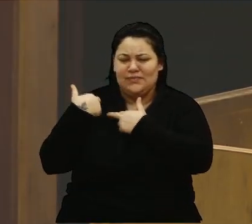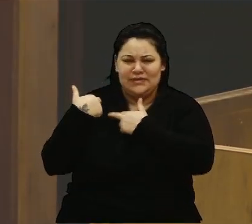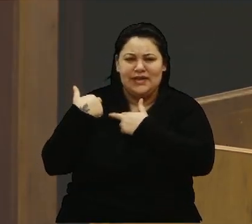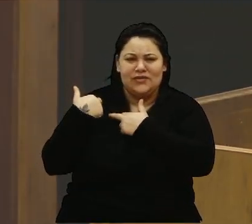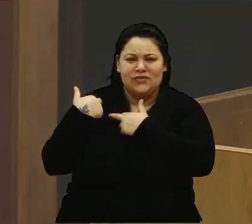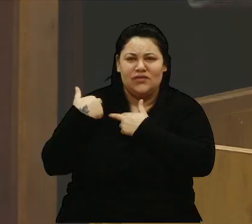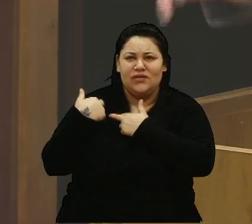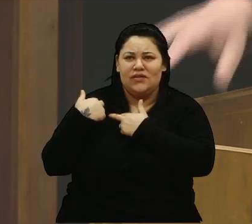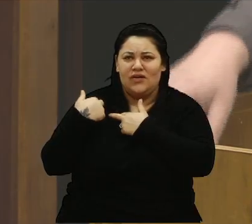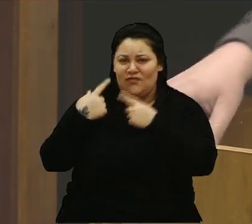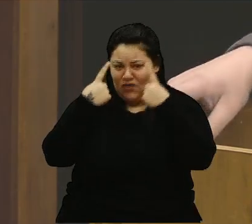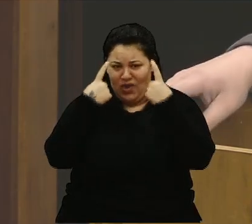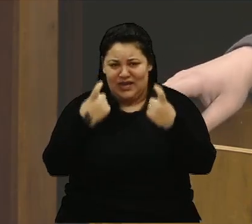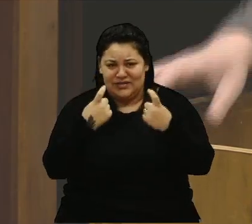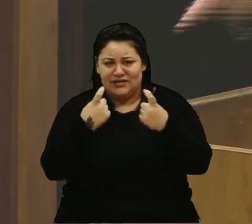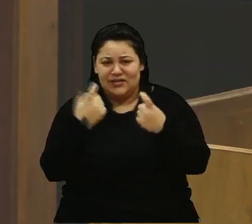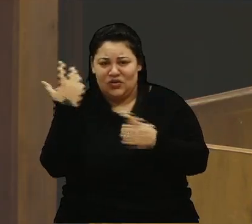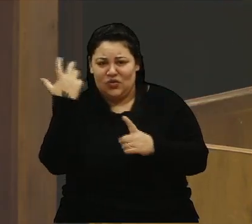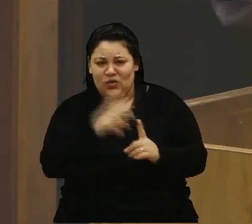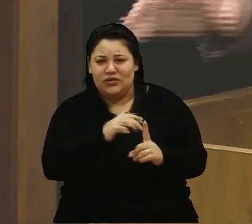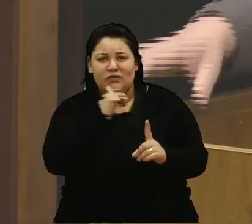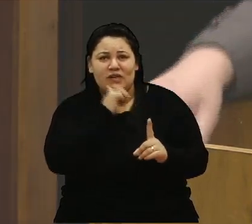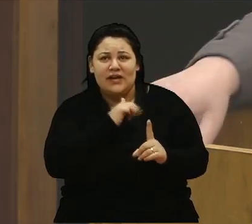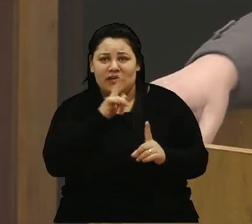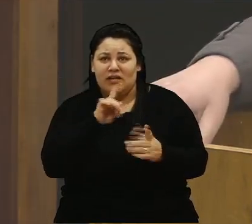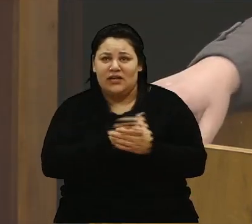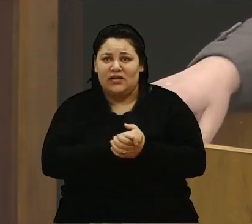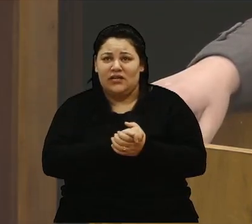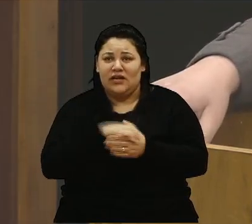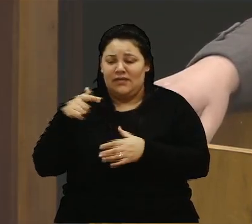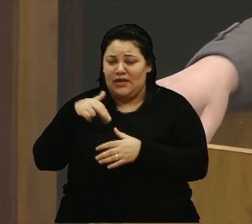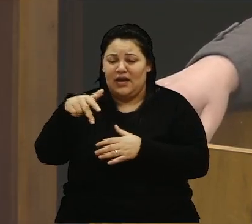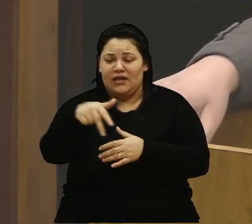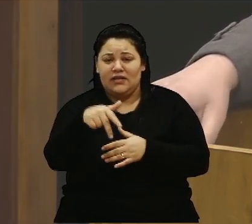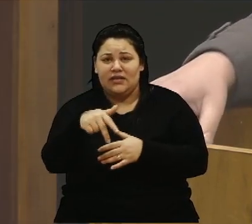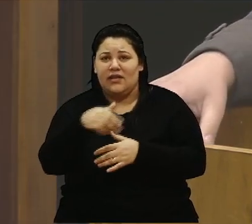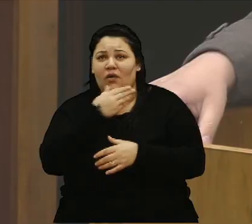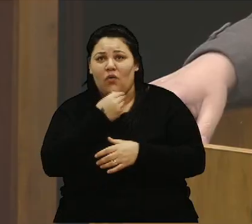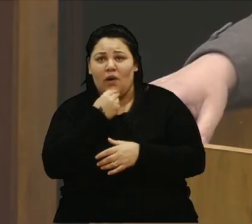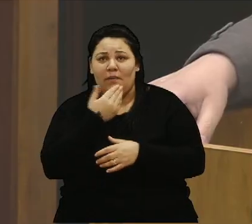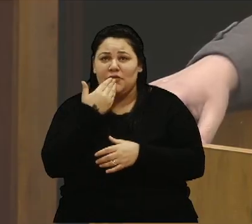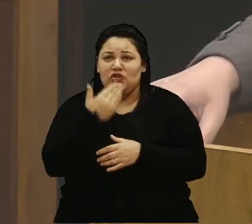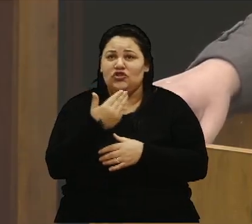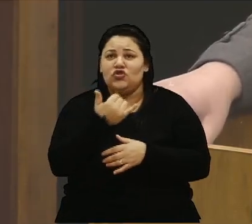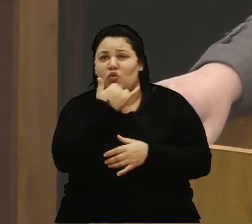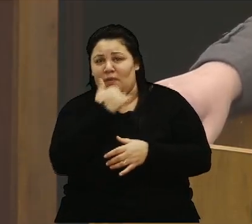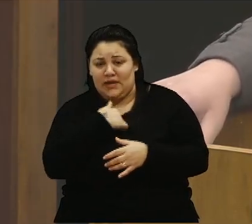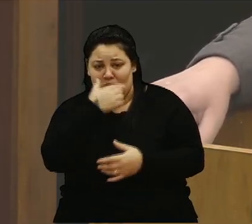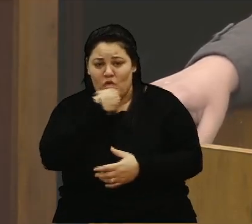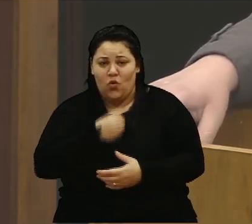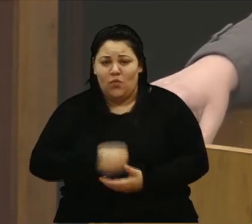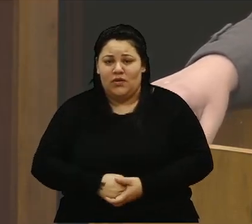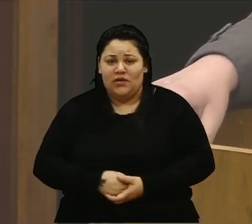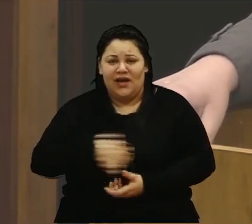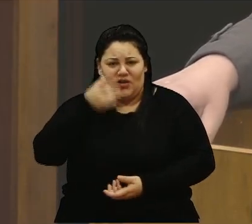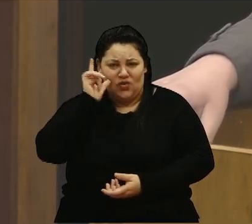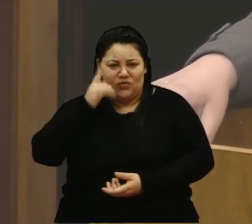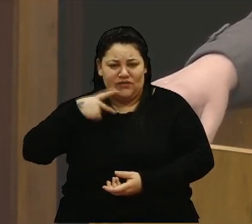ser crucificado porque eu sou homem? Eu tenho que andar na rua pedindo desculpa porque eu sou homem? Aí,